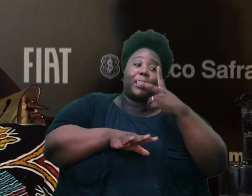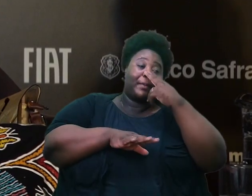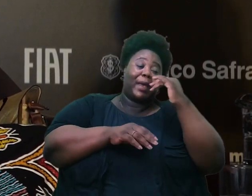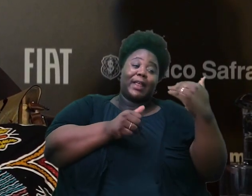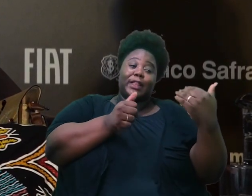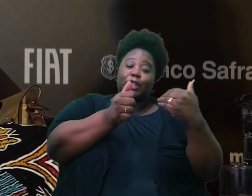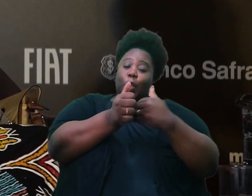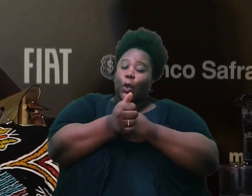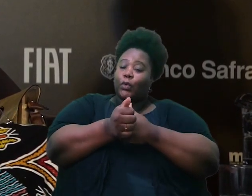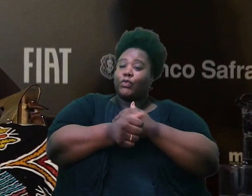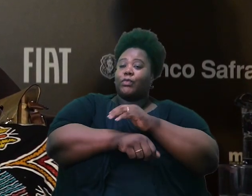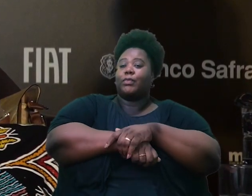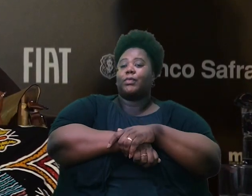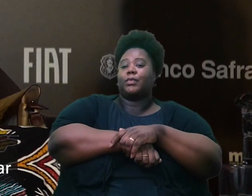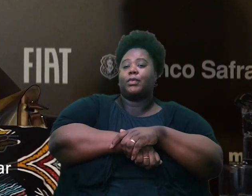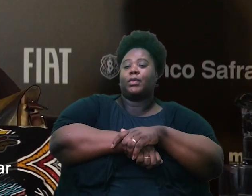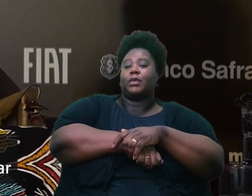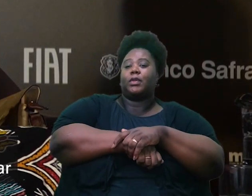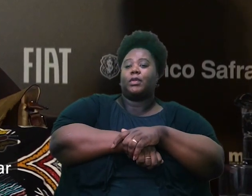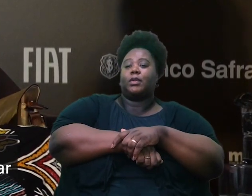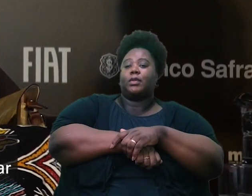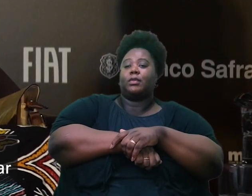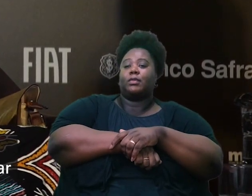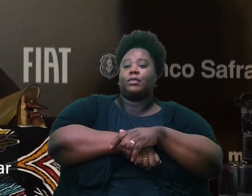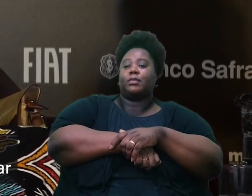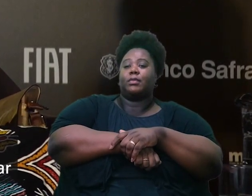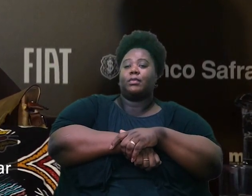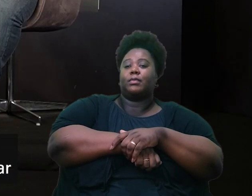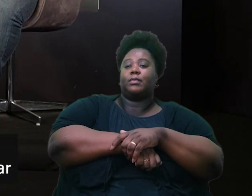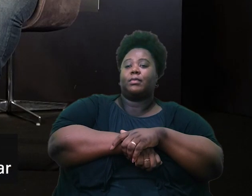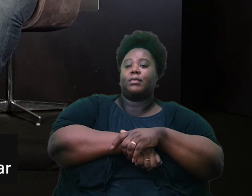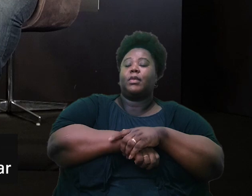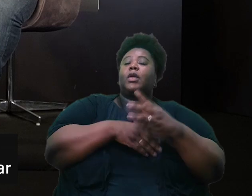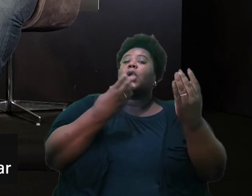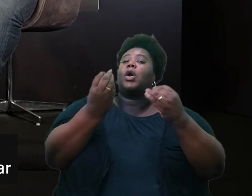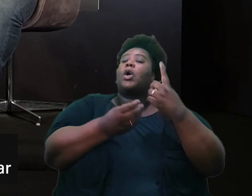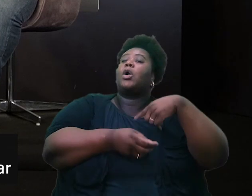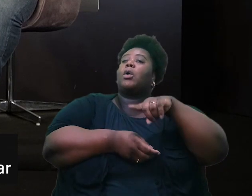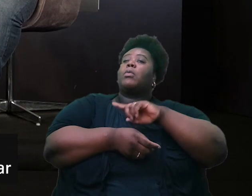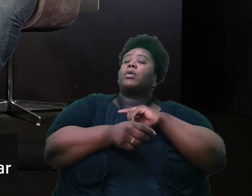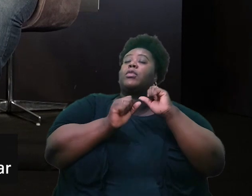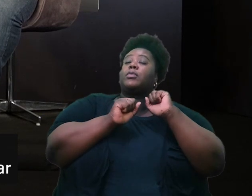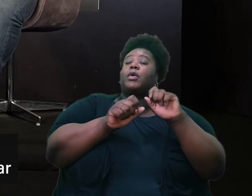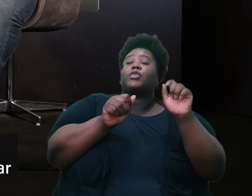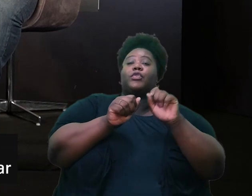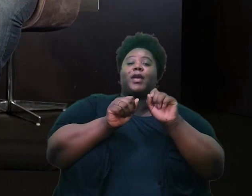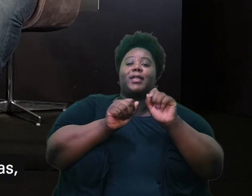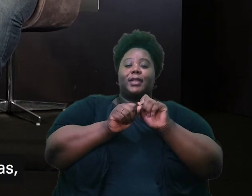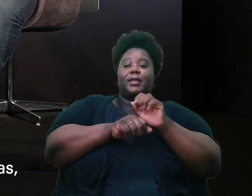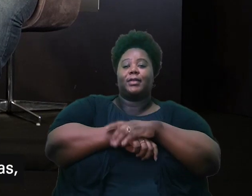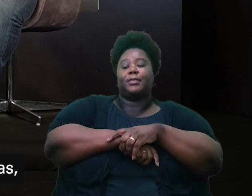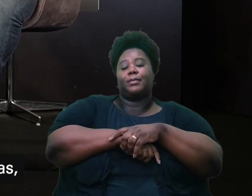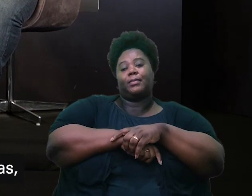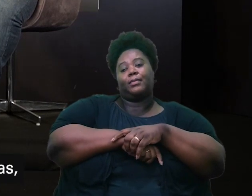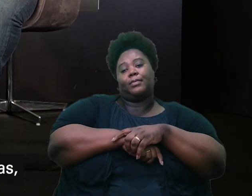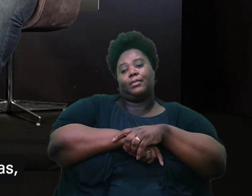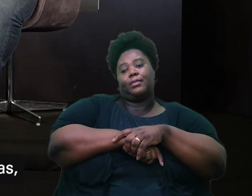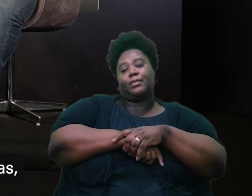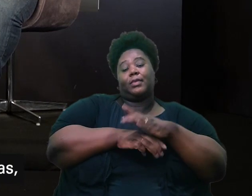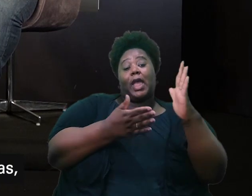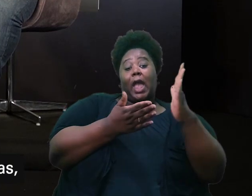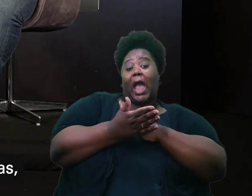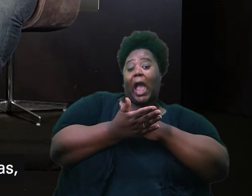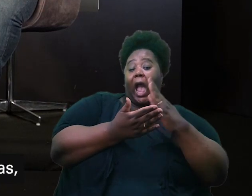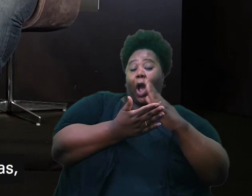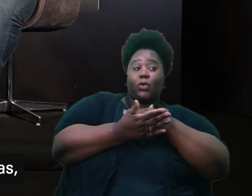escondidas, né? A não ser como... olha que coisa interessante. Como é que a gente pode imaginar, né, que alguns